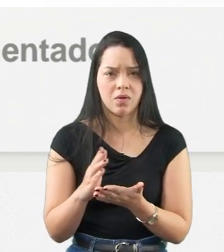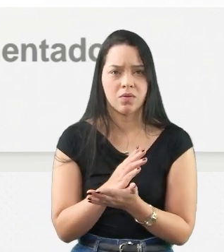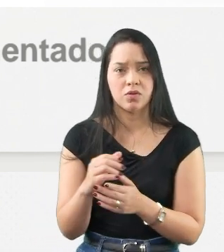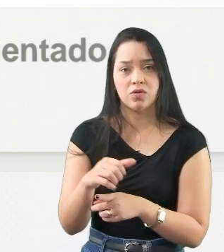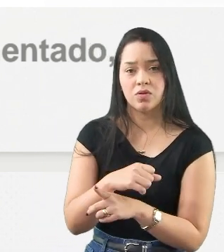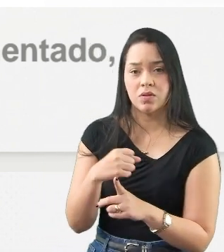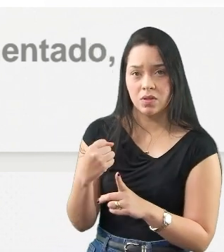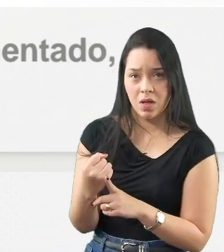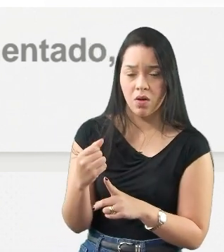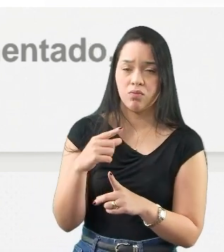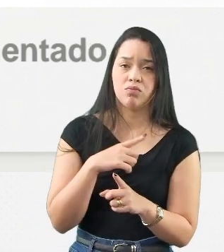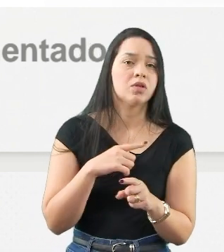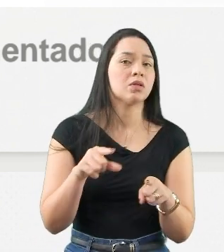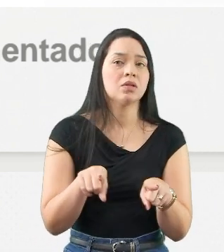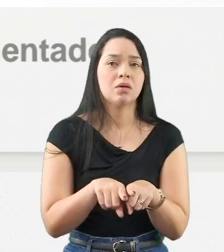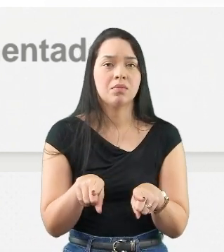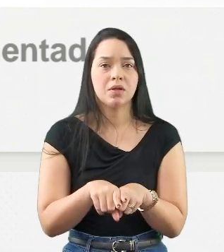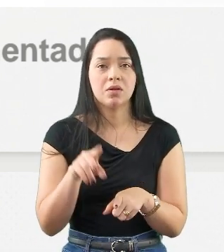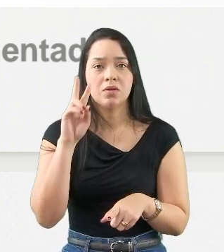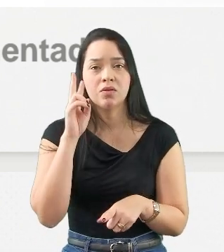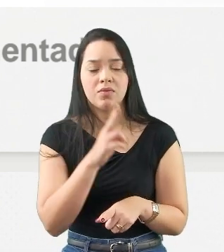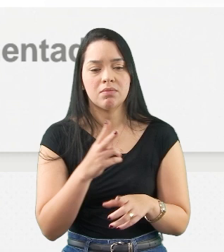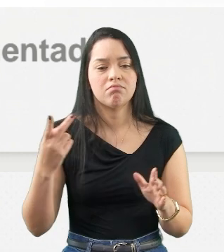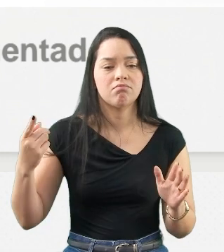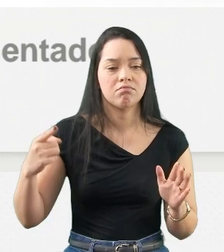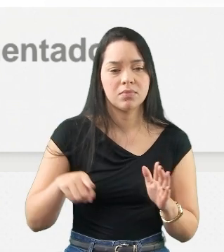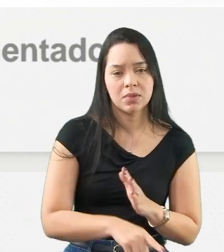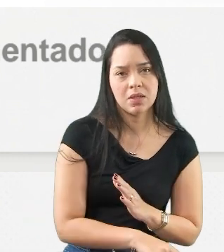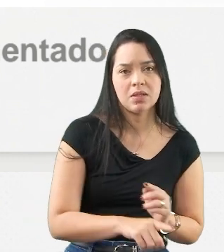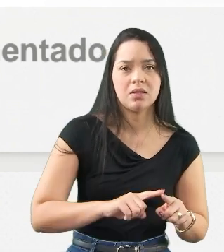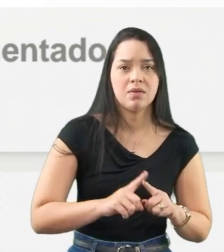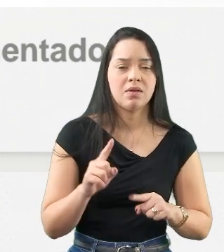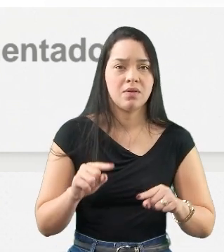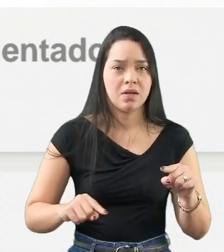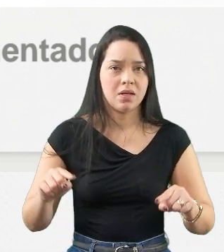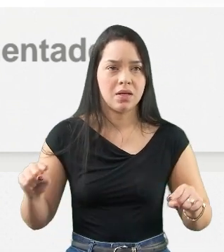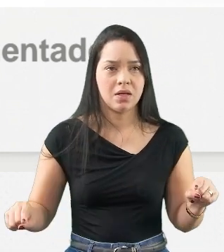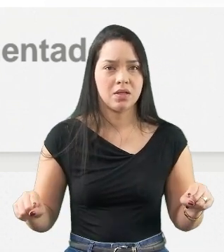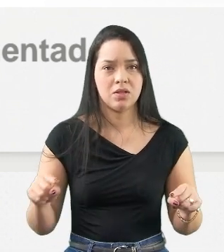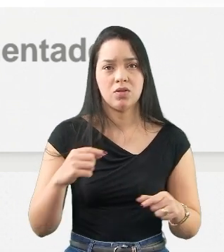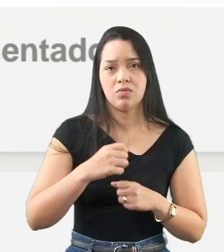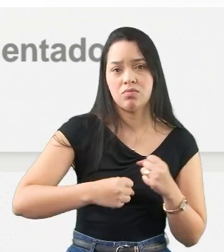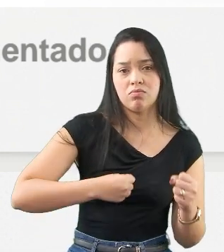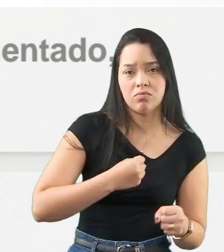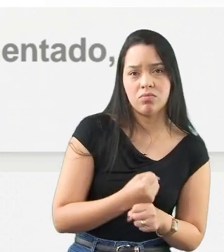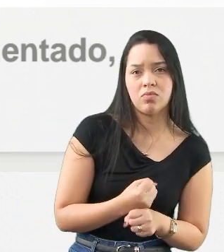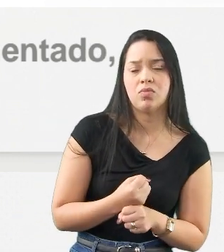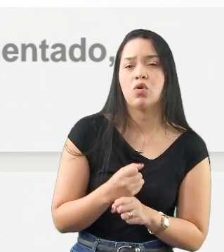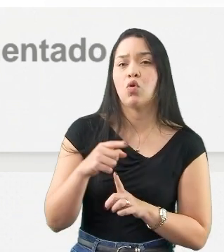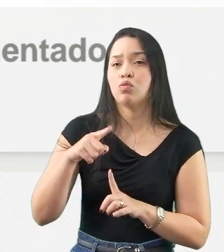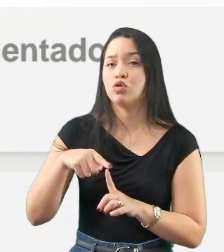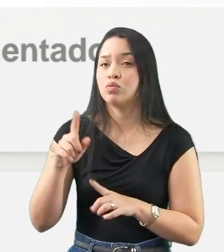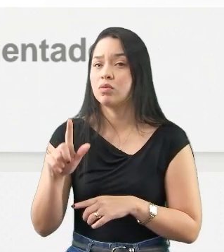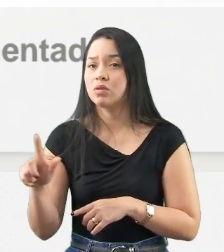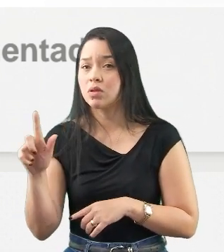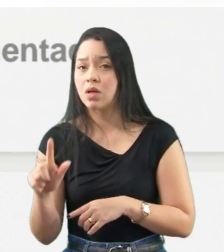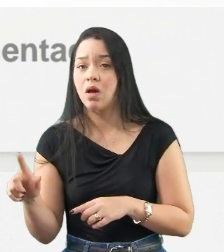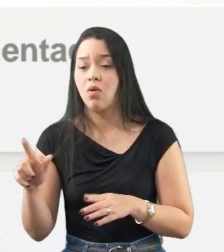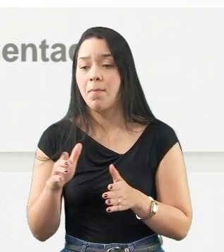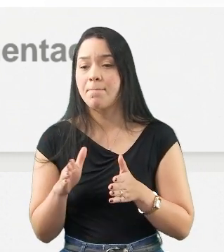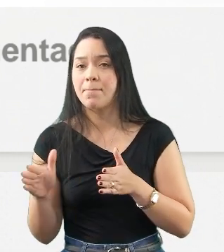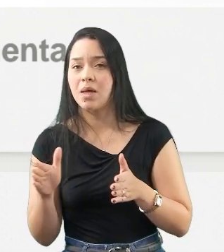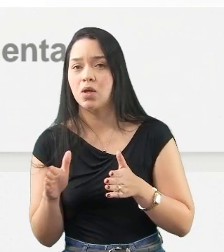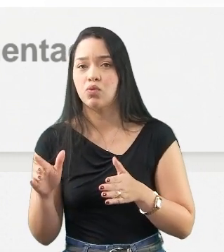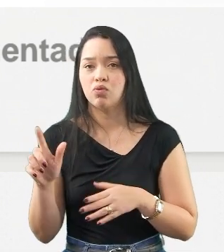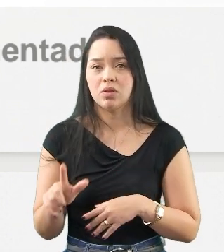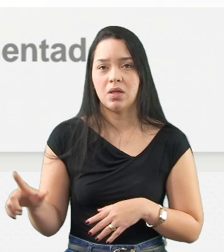social. Tem outras que a gente não vê de forma tão intensa. Isso vai variar de acordo com a época, com a estética literária, com o período literário. Se